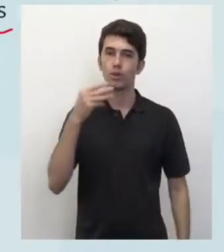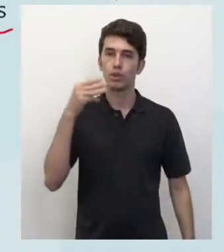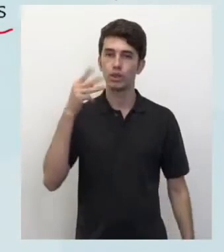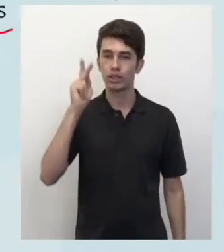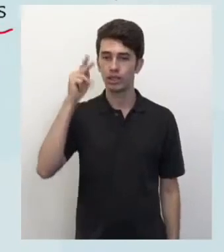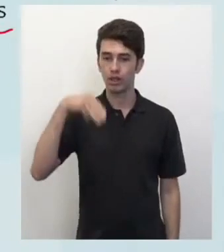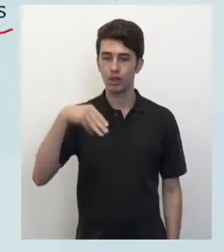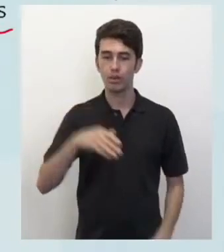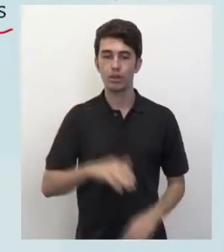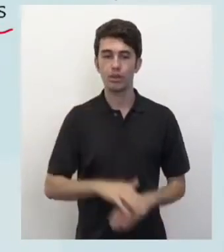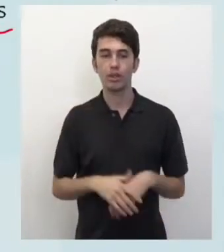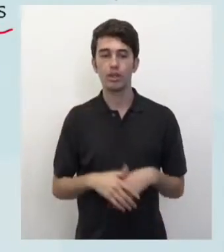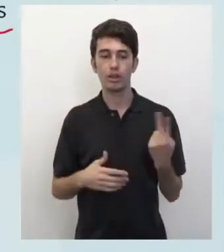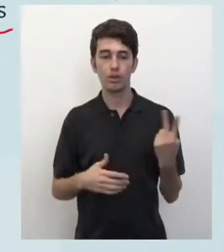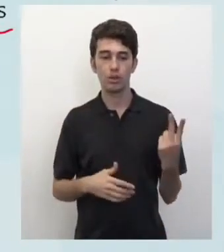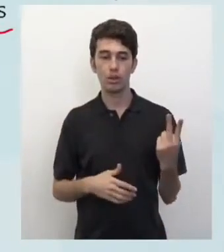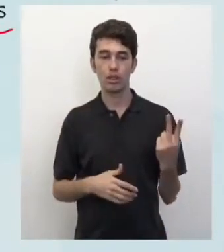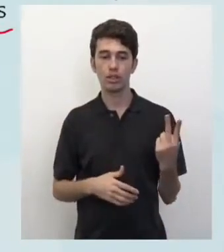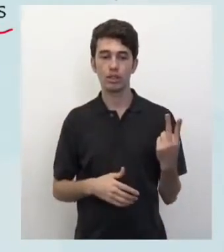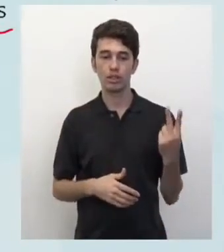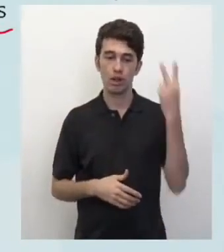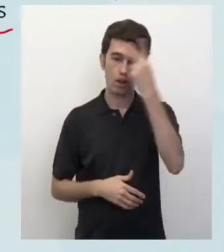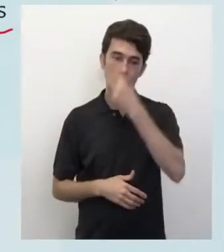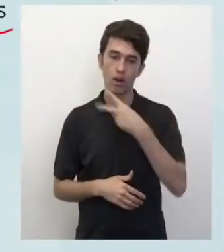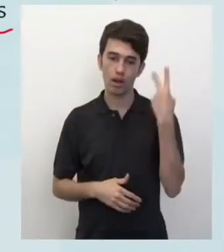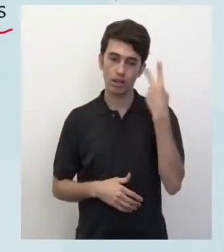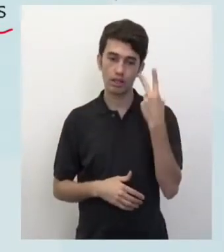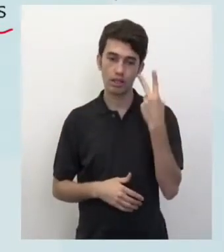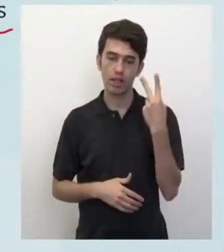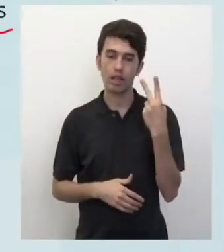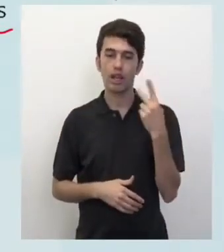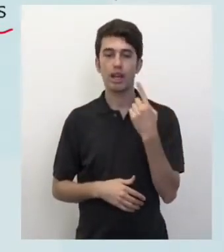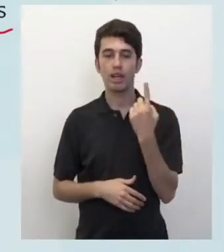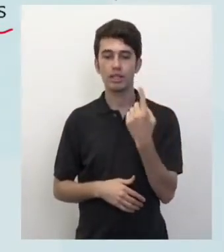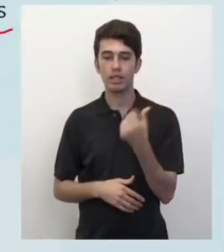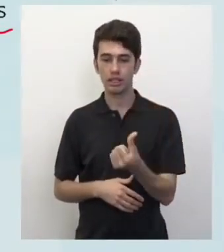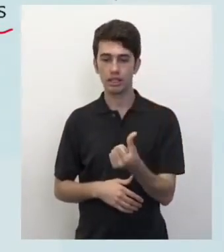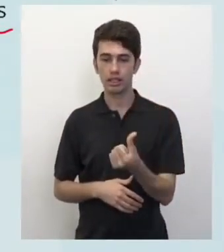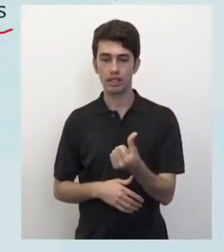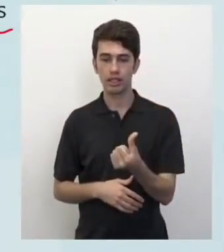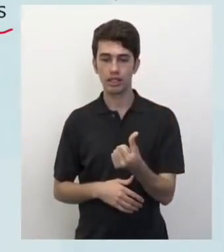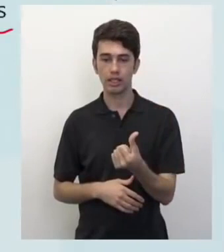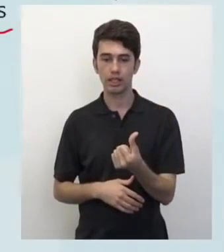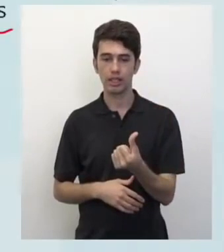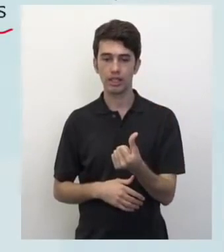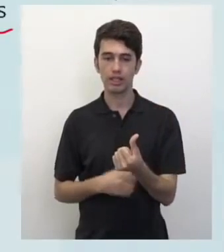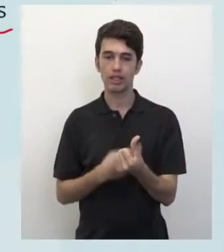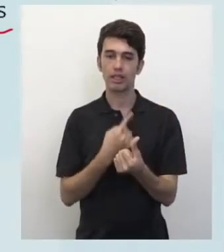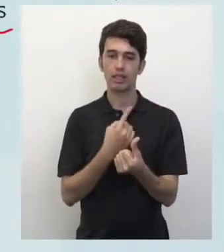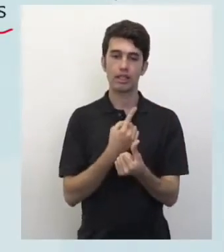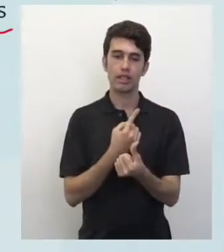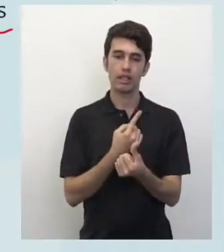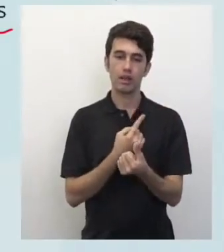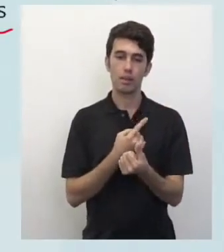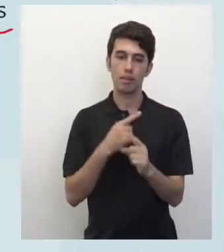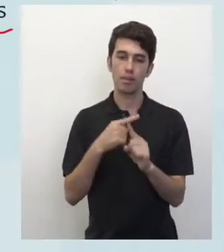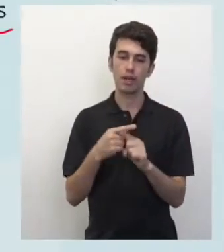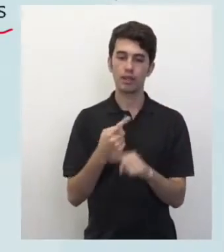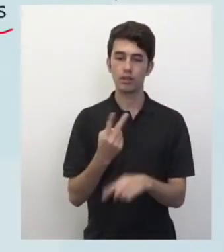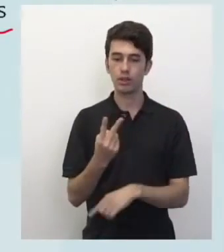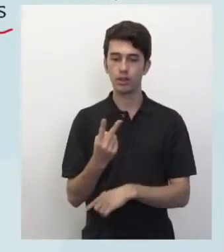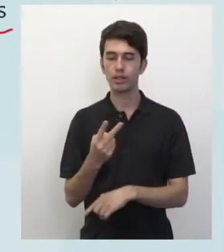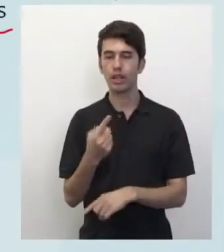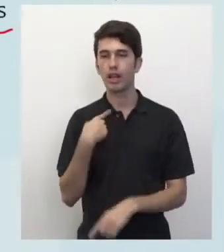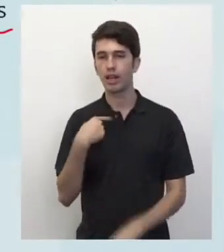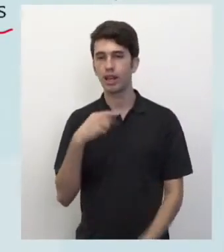minutos. 2 horas ele percorreu quanto? 16 quilômetros. Nos 15 minutos ele percorreu mais 2 quilômetros. Portanto,